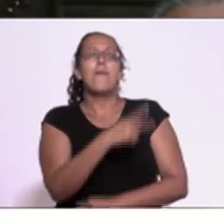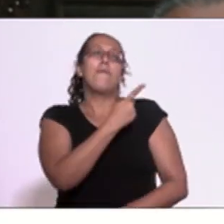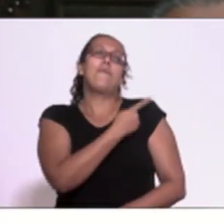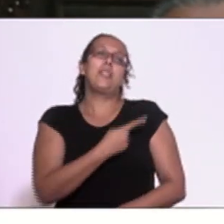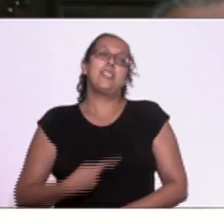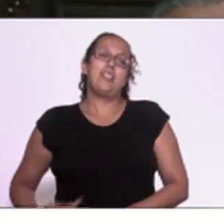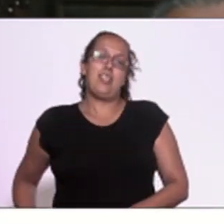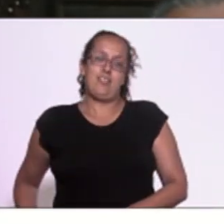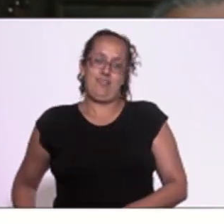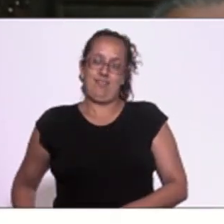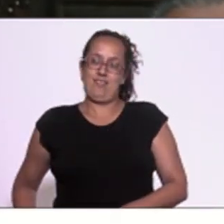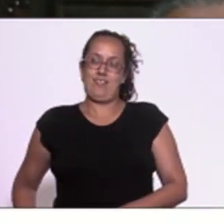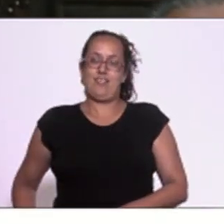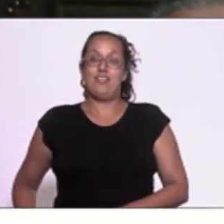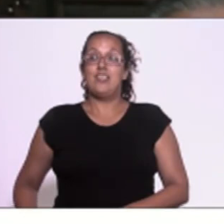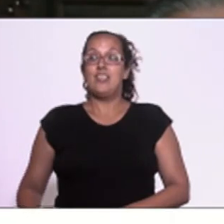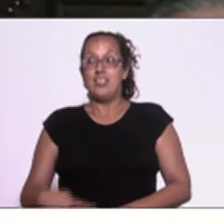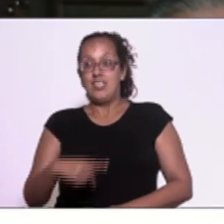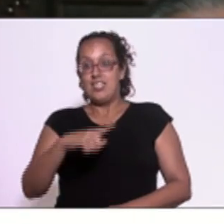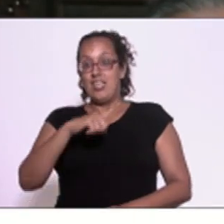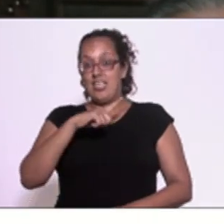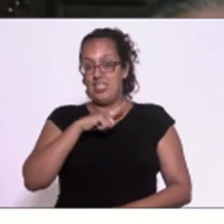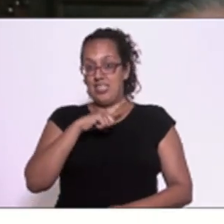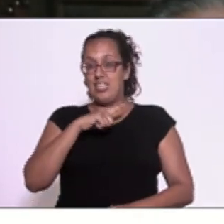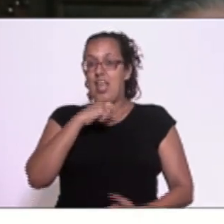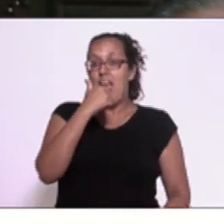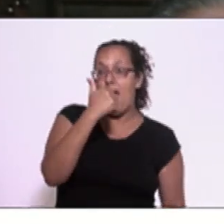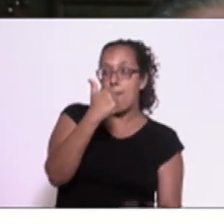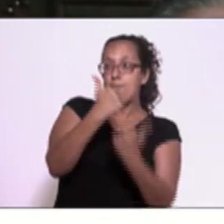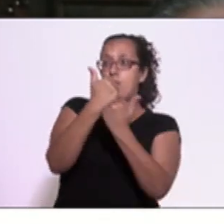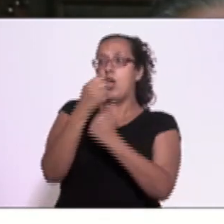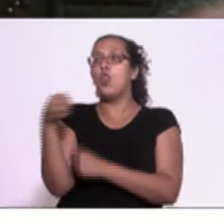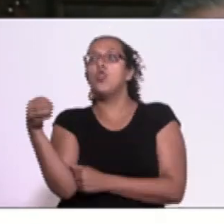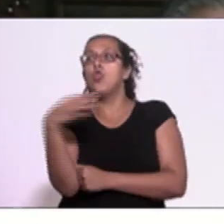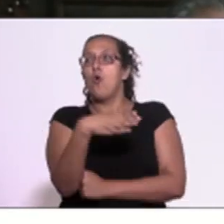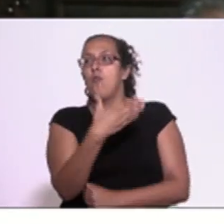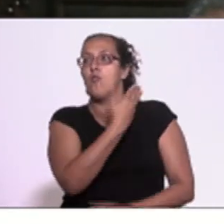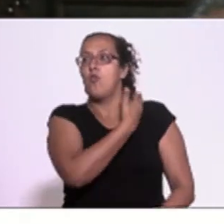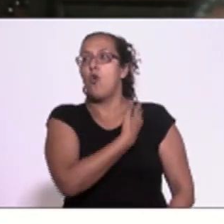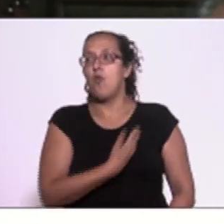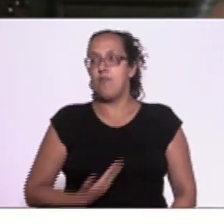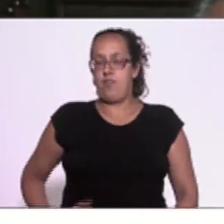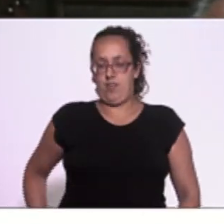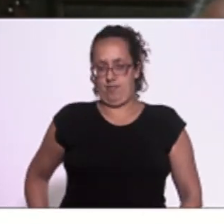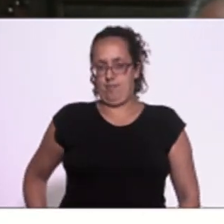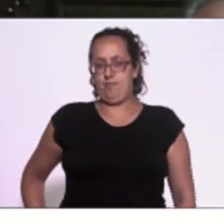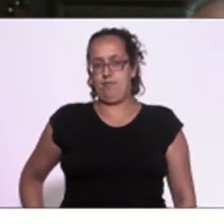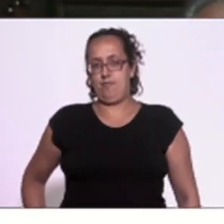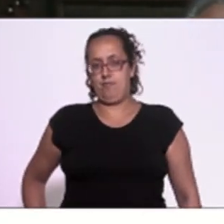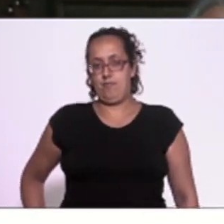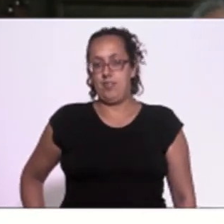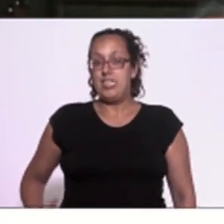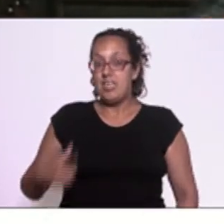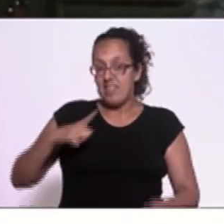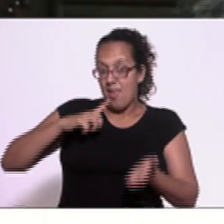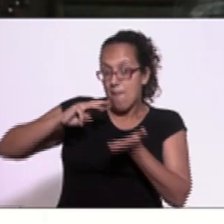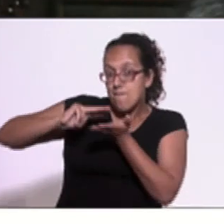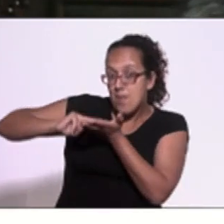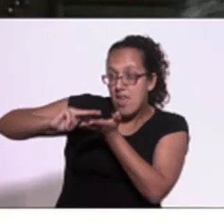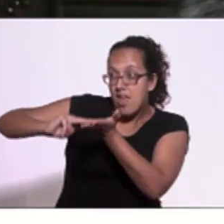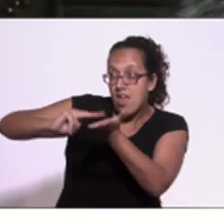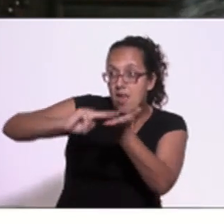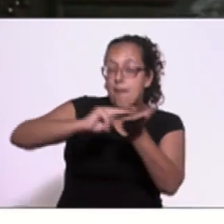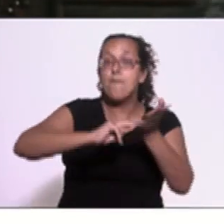presidente. É verdade que apoiaram o novo governo, entre cujos membros